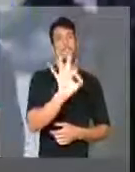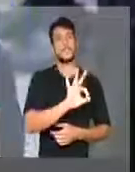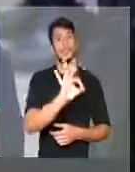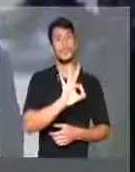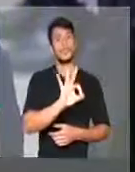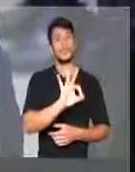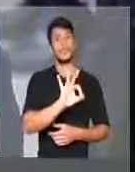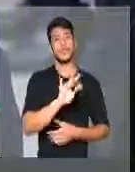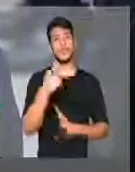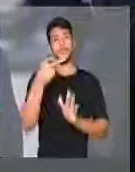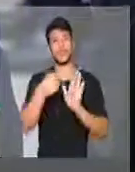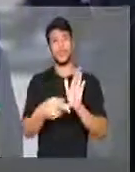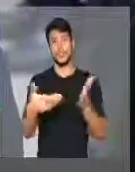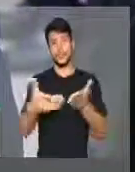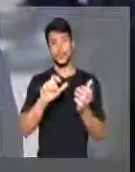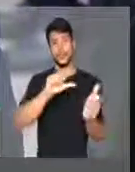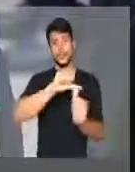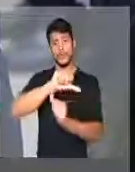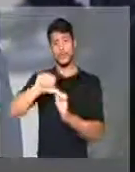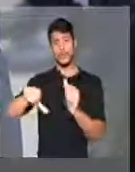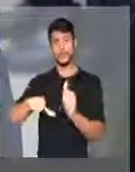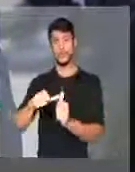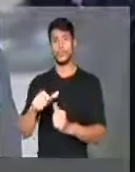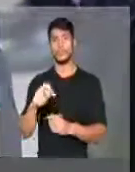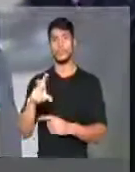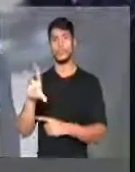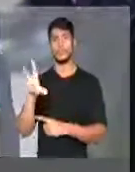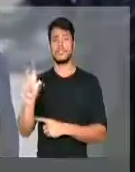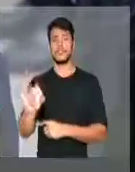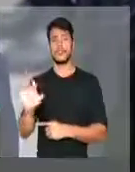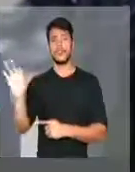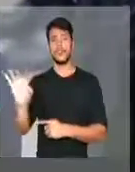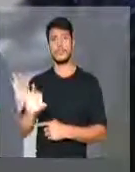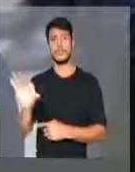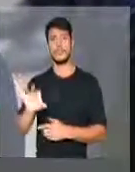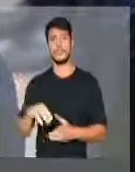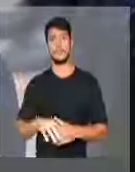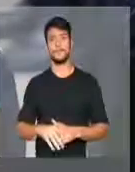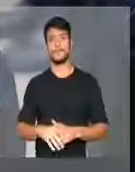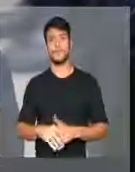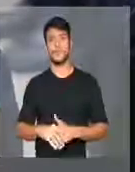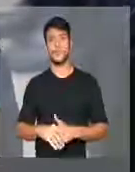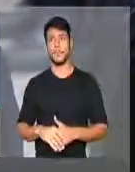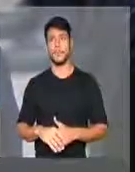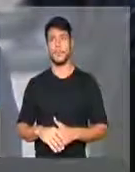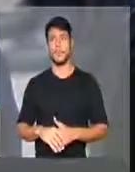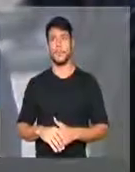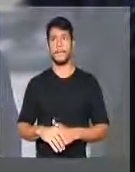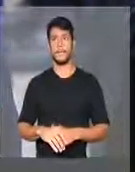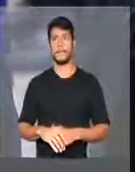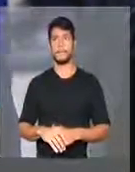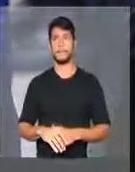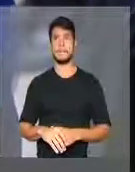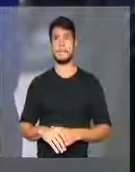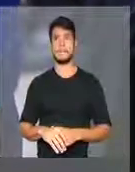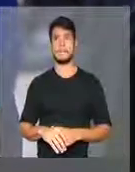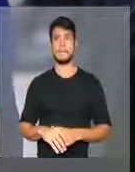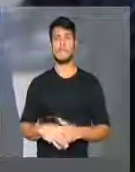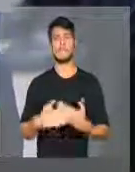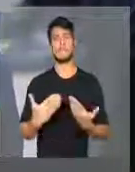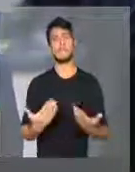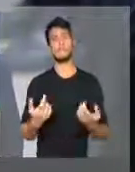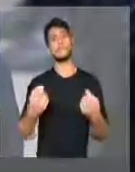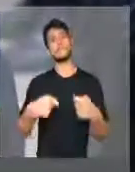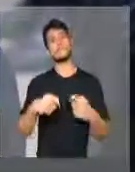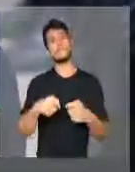aumenta para um meio, a metade da pena. Ou seja, ele tem que ficar